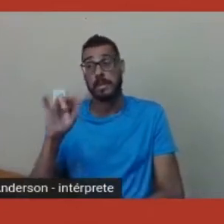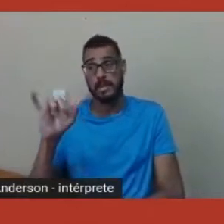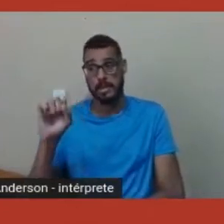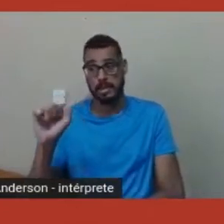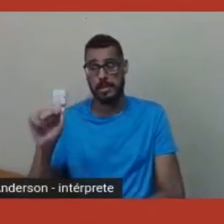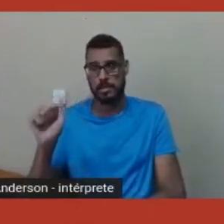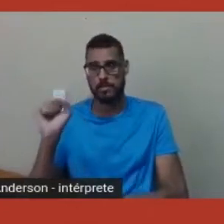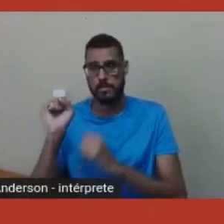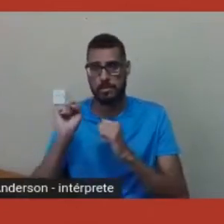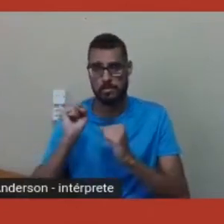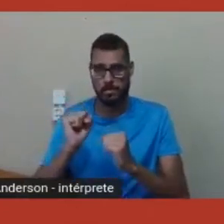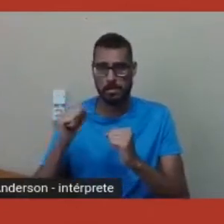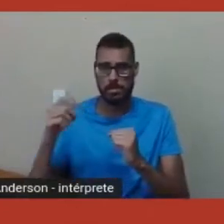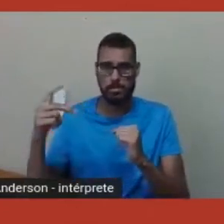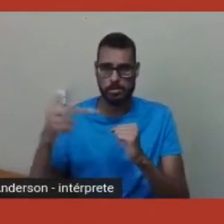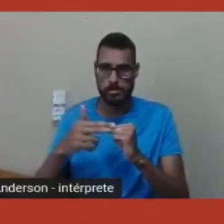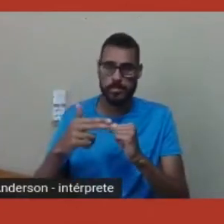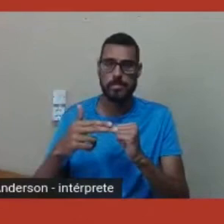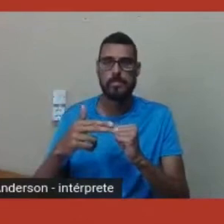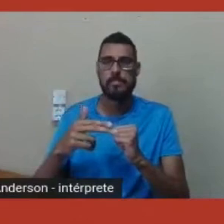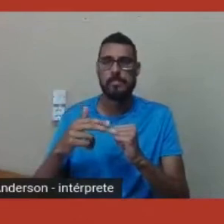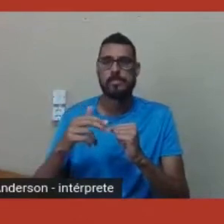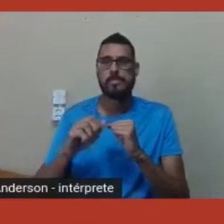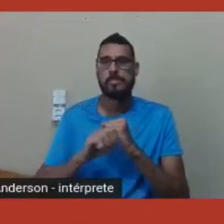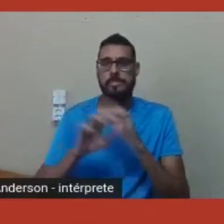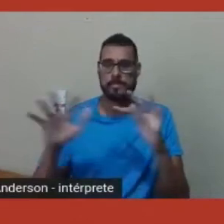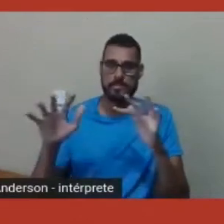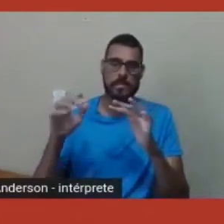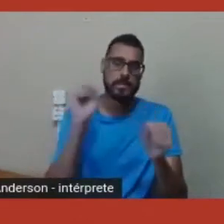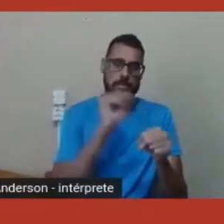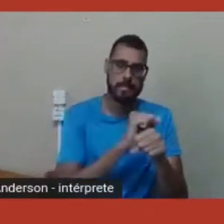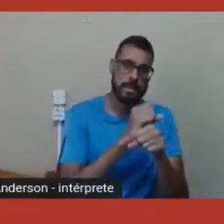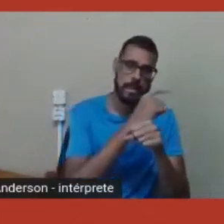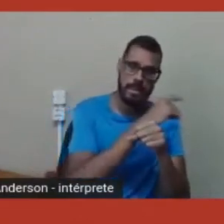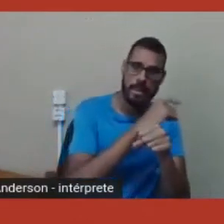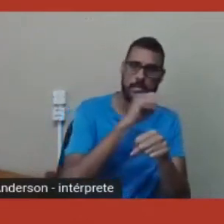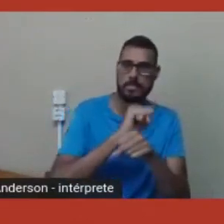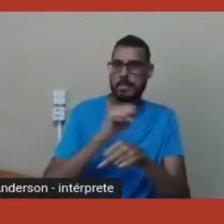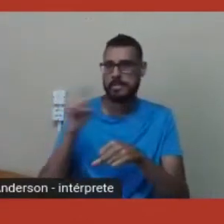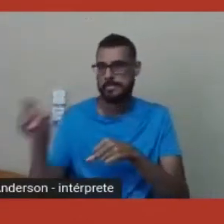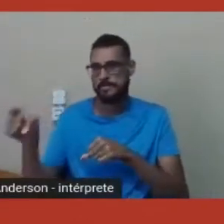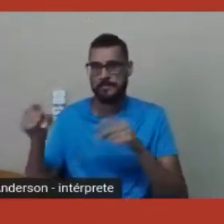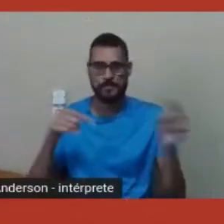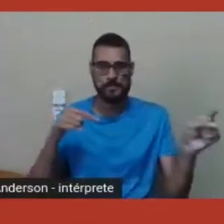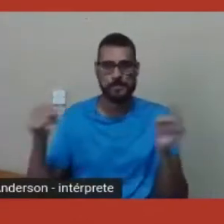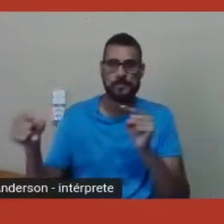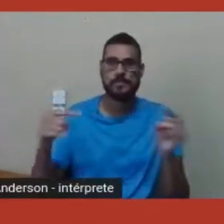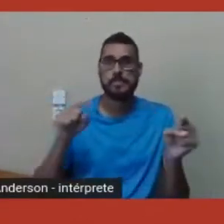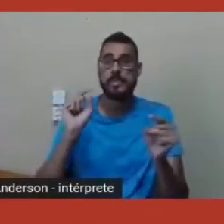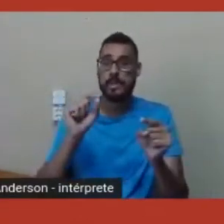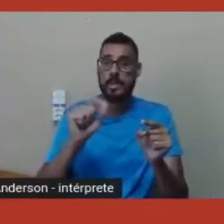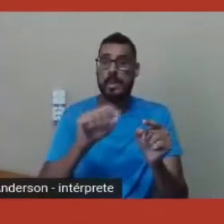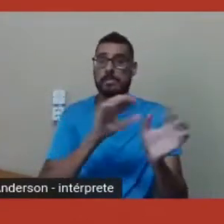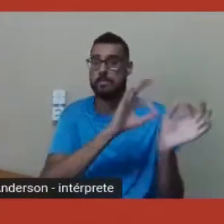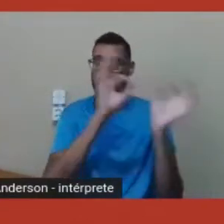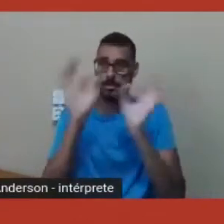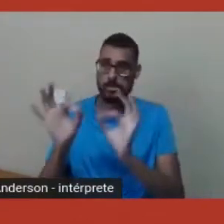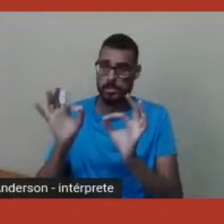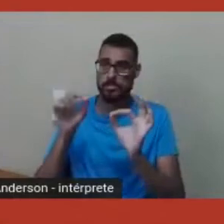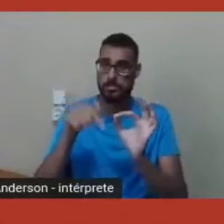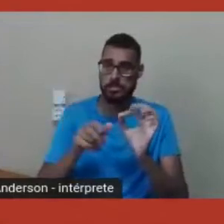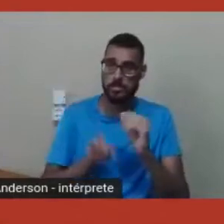aí a transmissão. Augusto, você interrompe daqui, o Augusto interrompe de lá. E para quem está assistindo aí, a gente